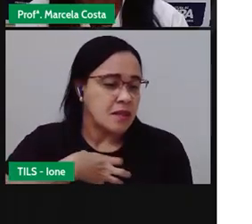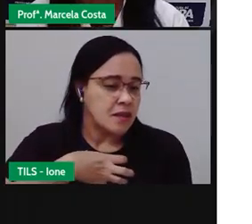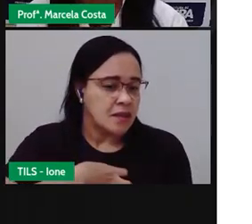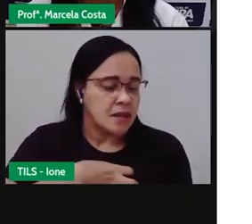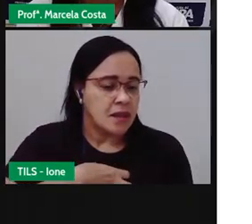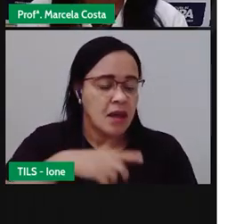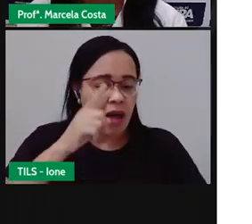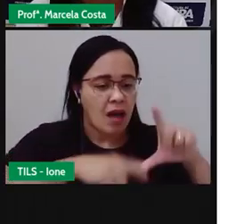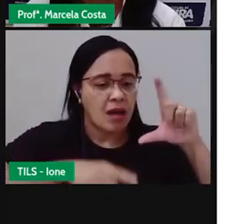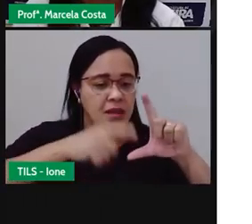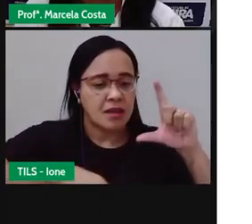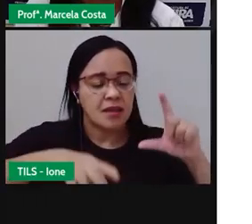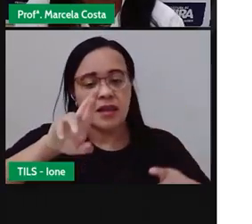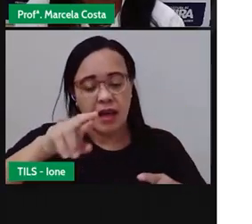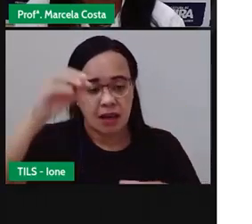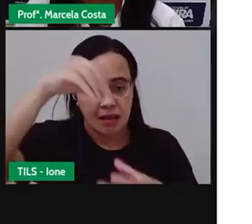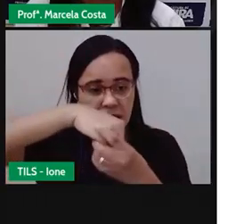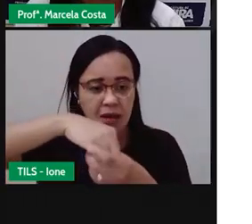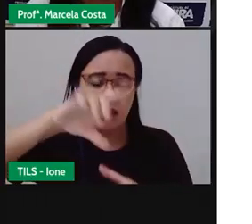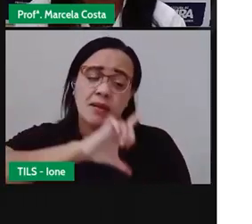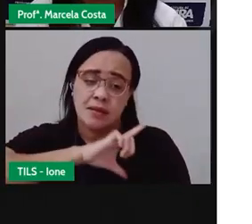R aí nessa sílaba.